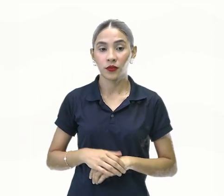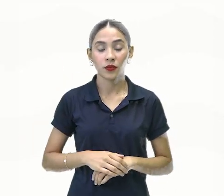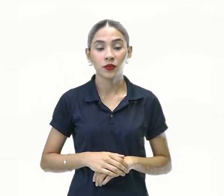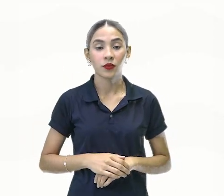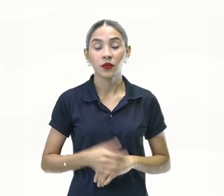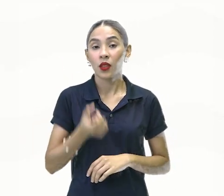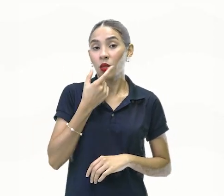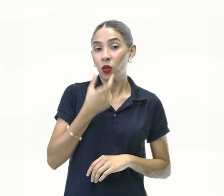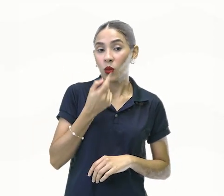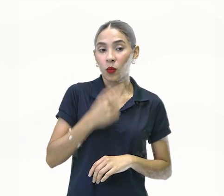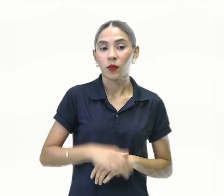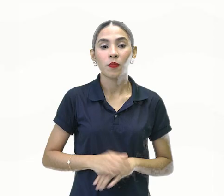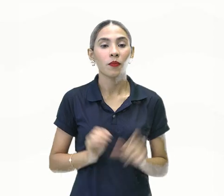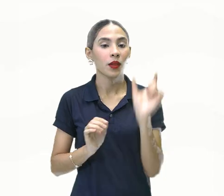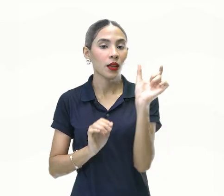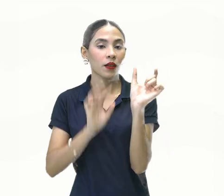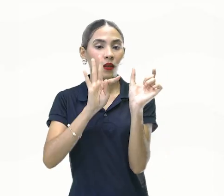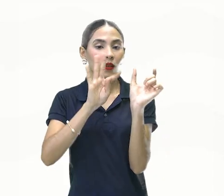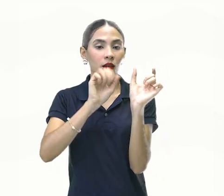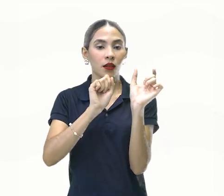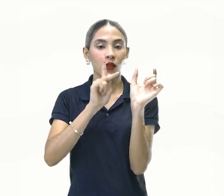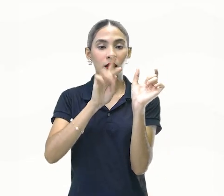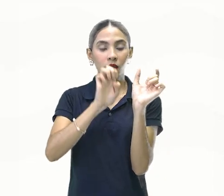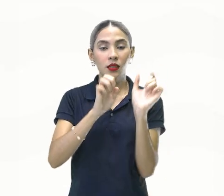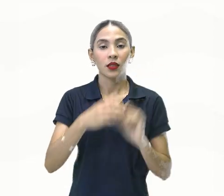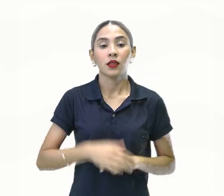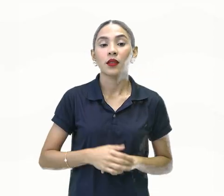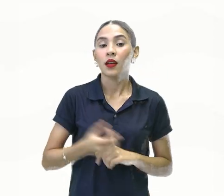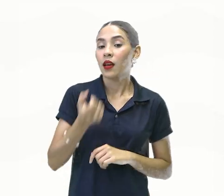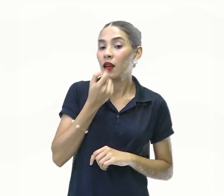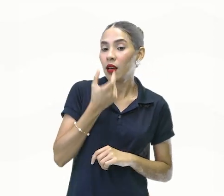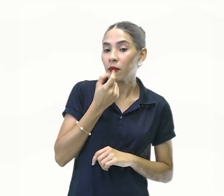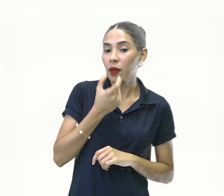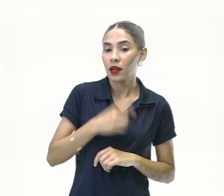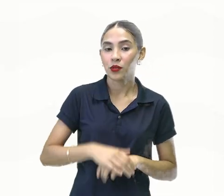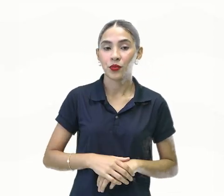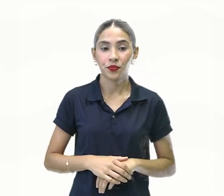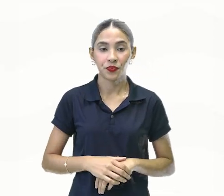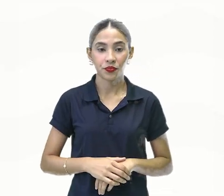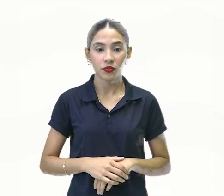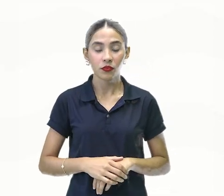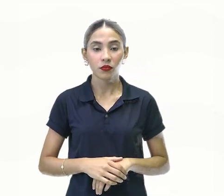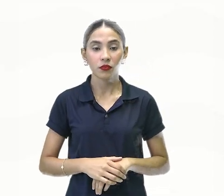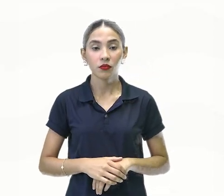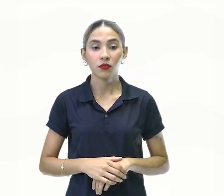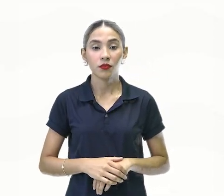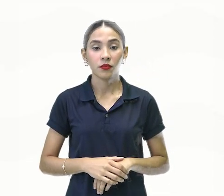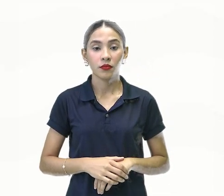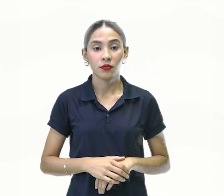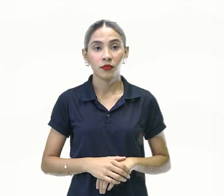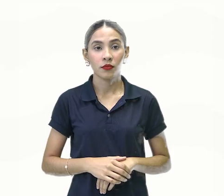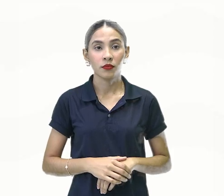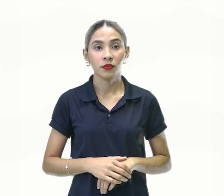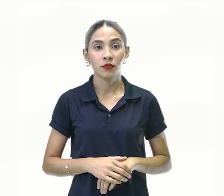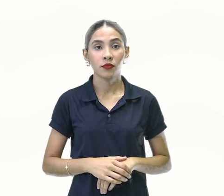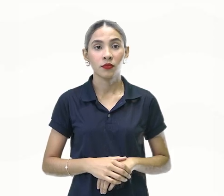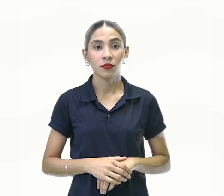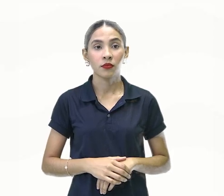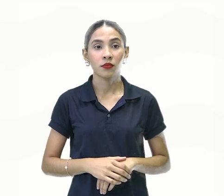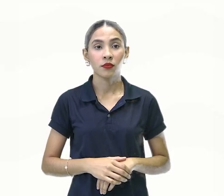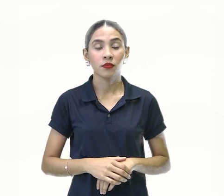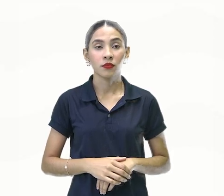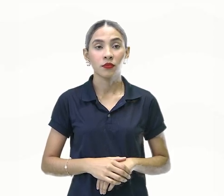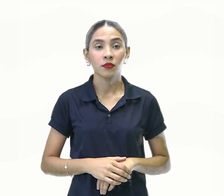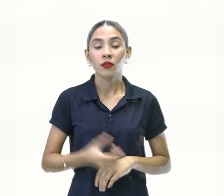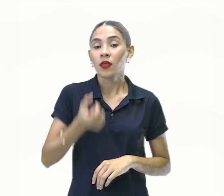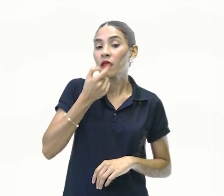Então, tome, né? Take, beba, né? Tome por esse remédio, né? Via